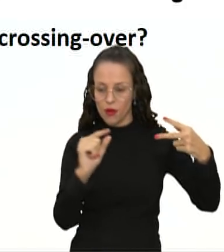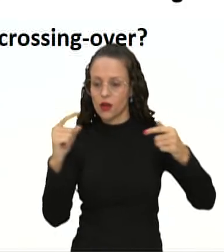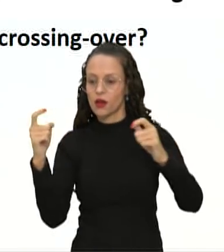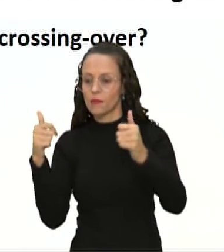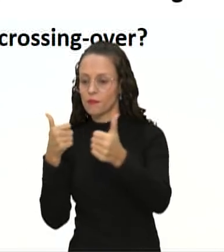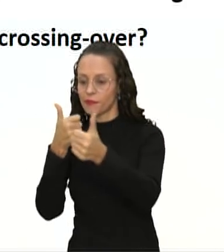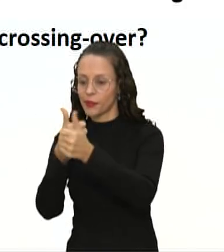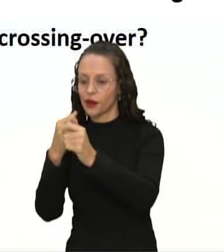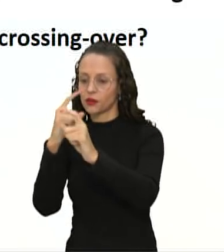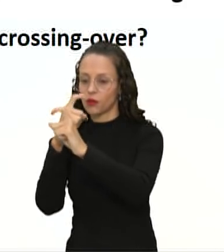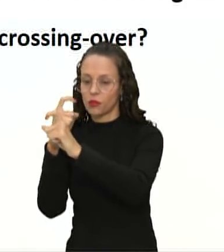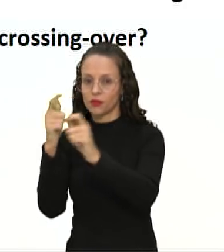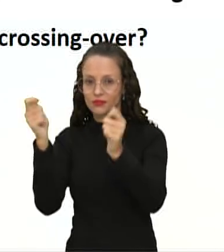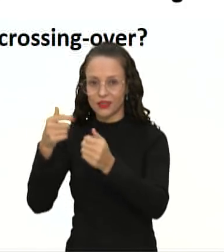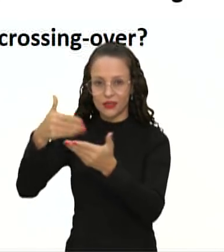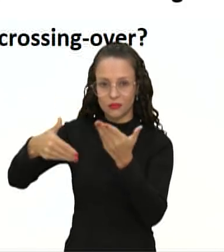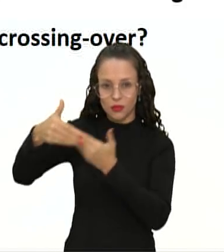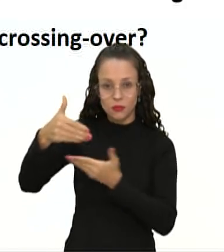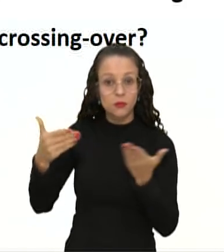crossing over?